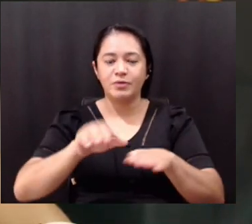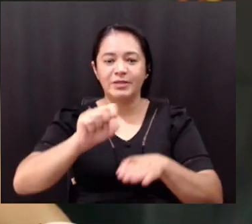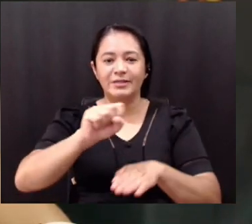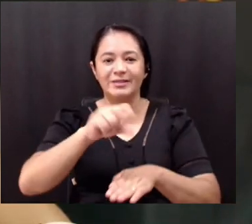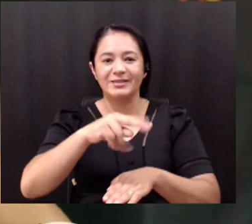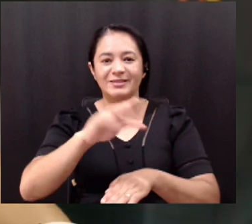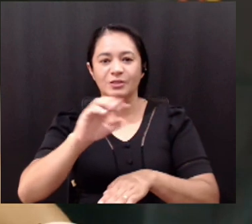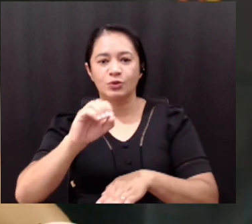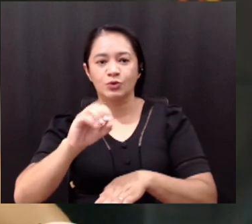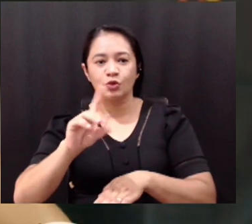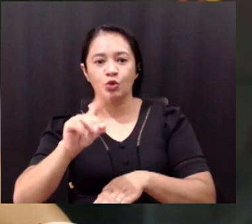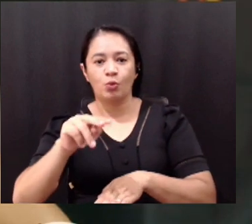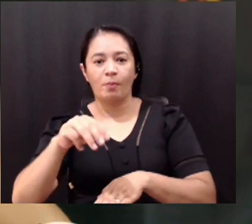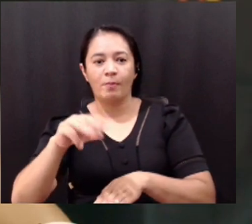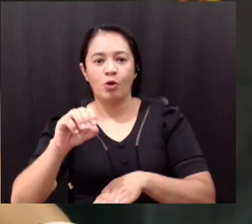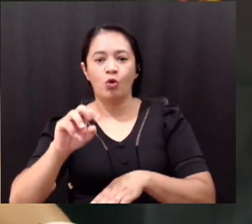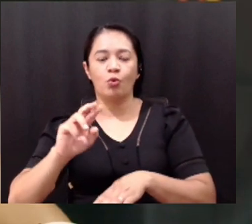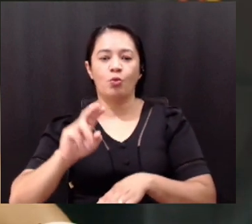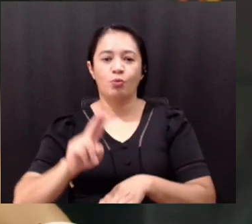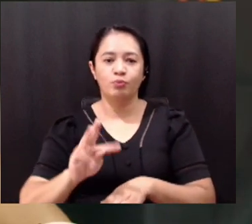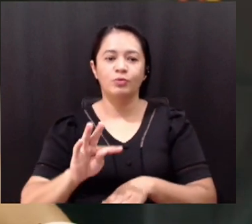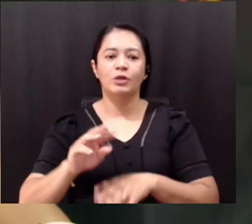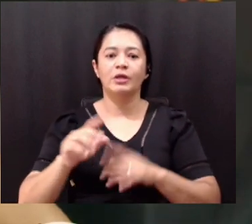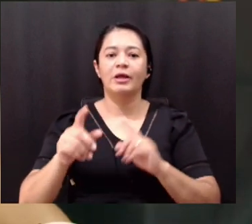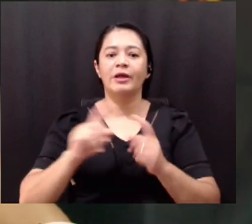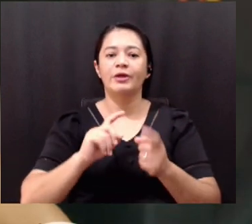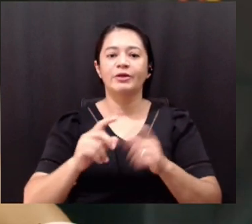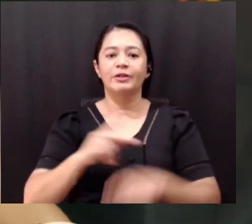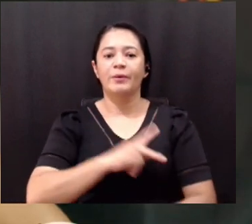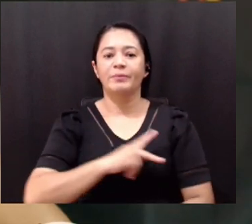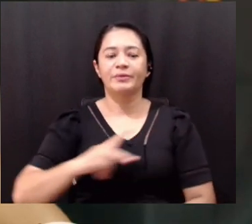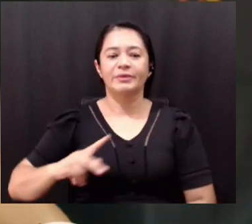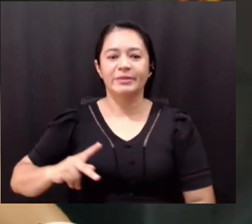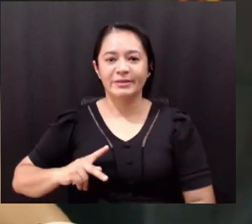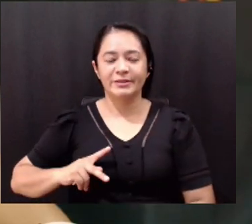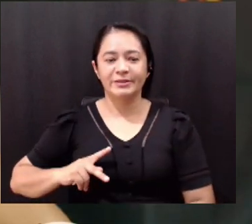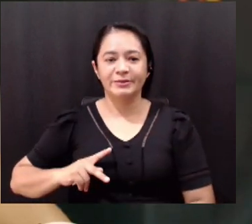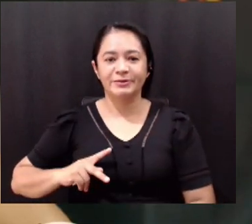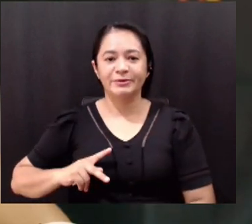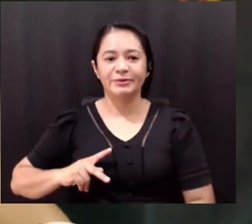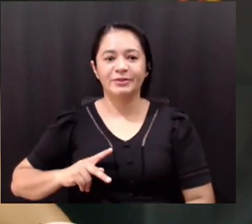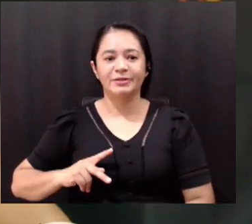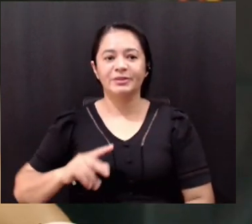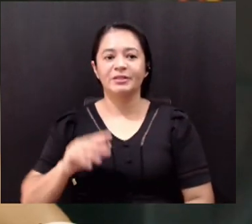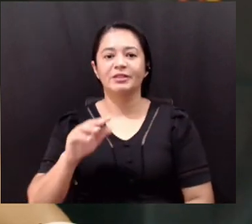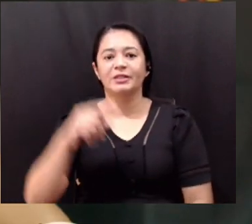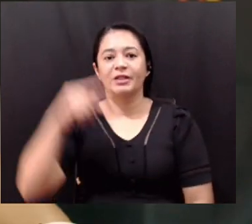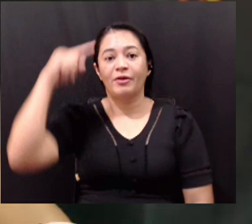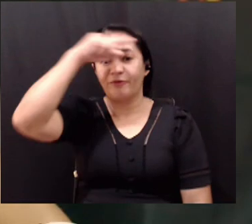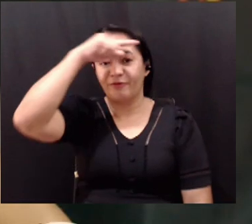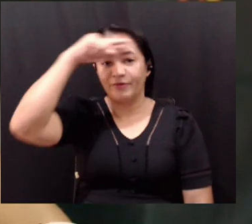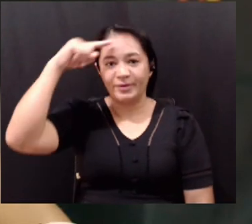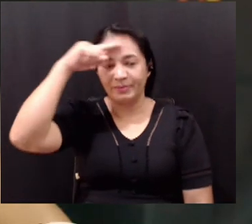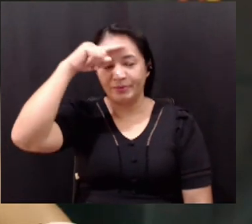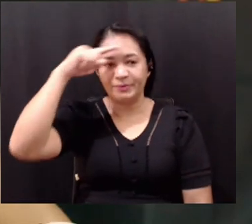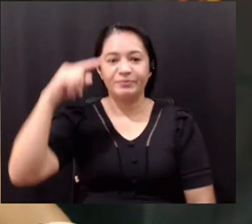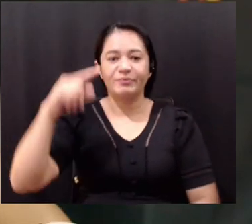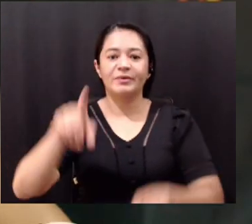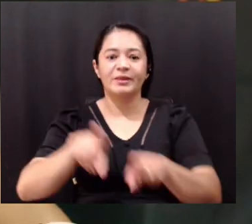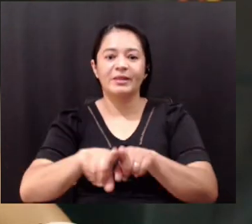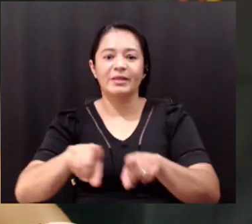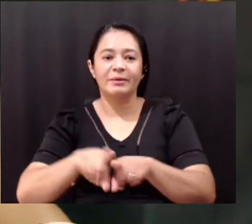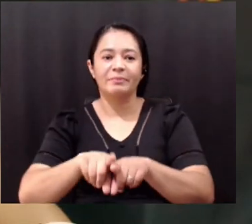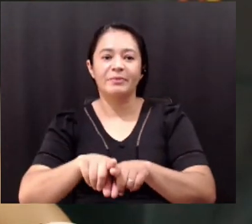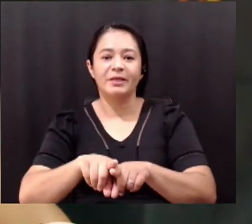será conduzida pelo presidente da comissão, o vereador Felipe Marchesi, aliás, e contará com a participação de